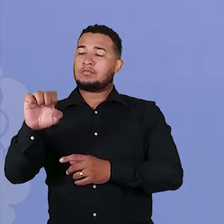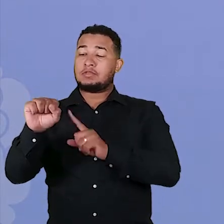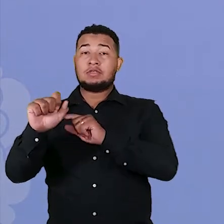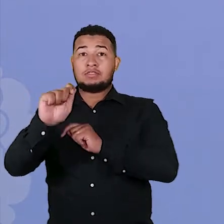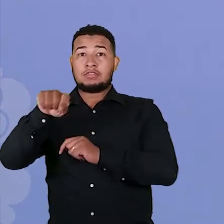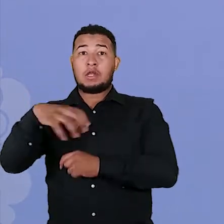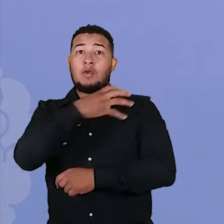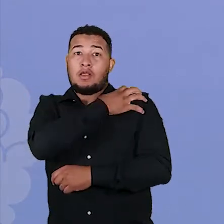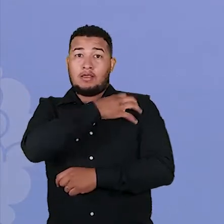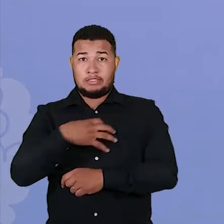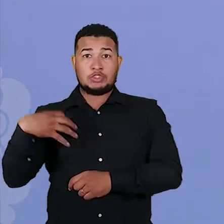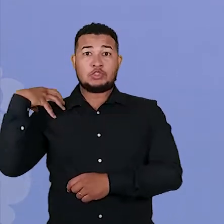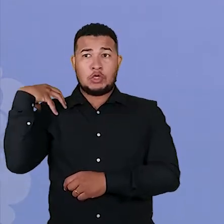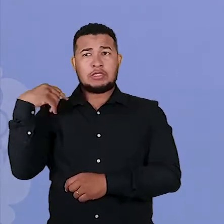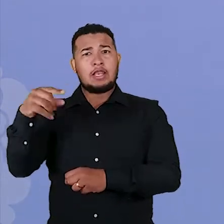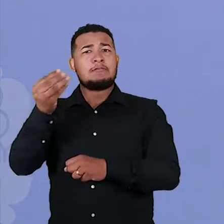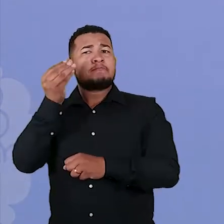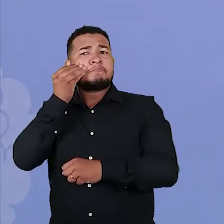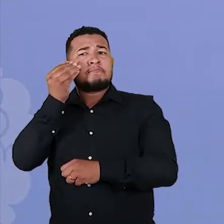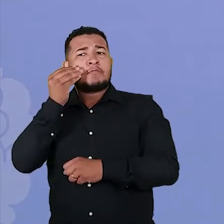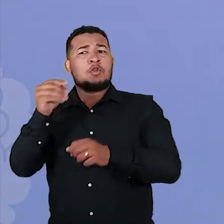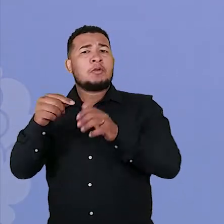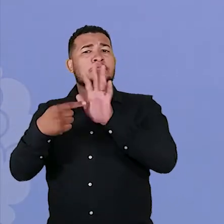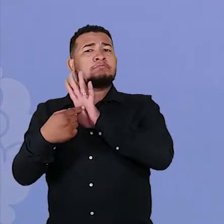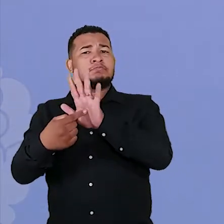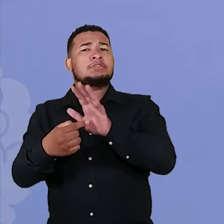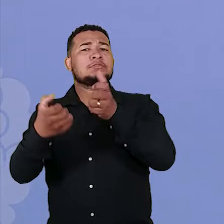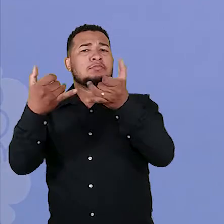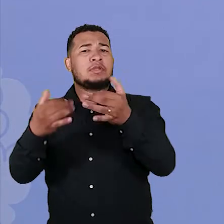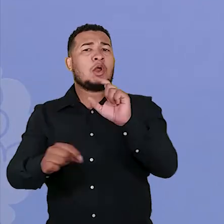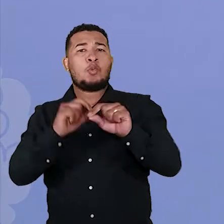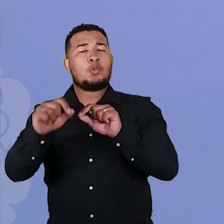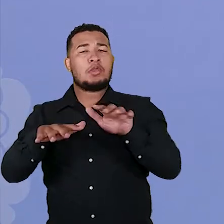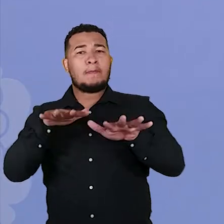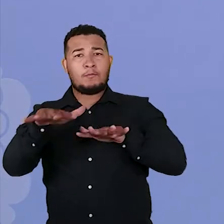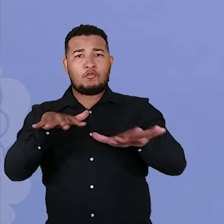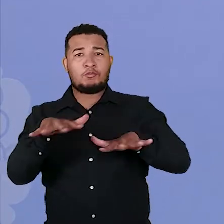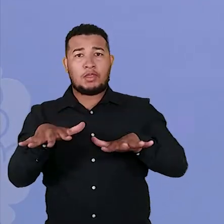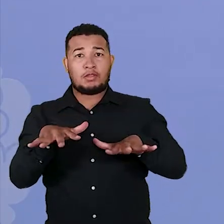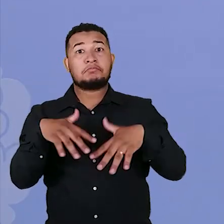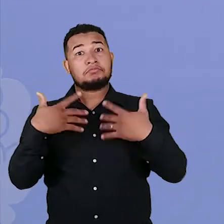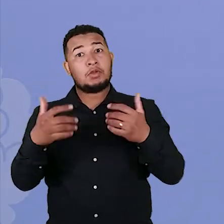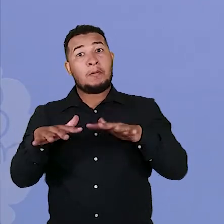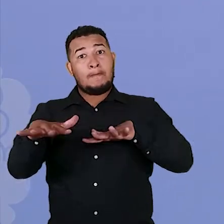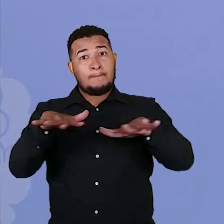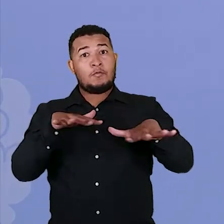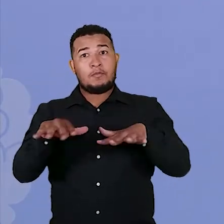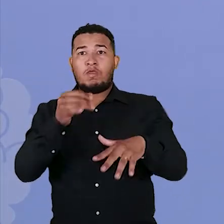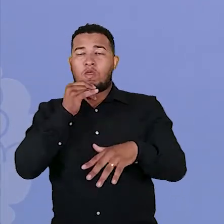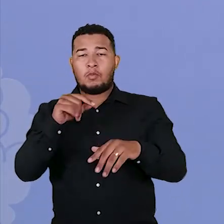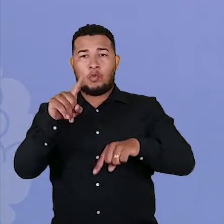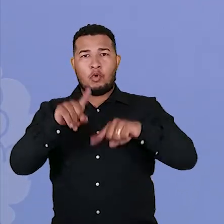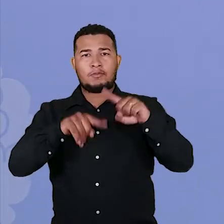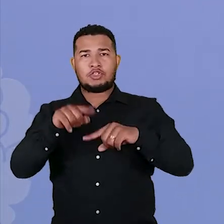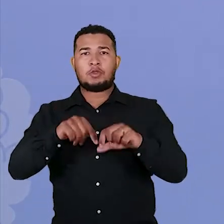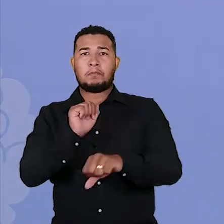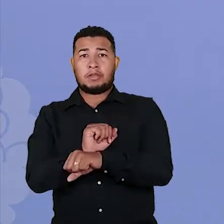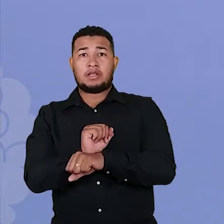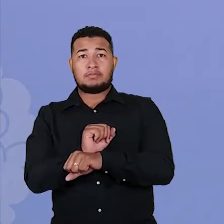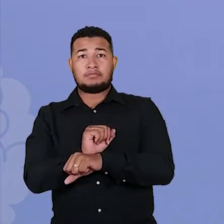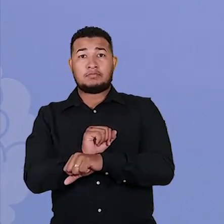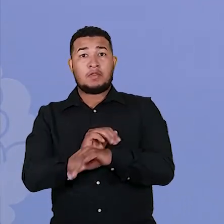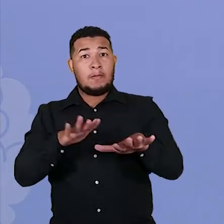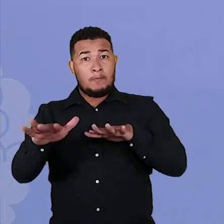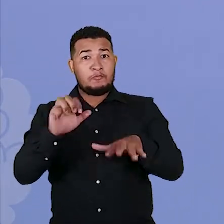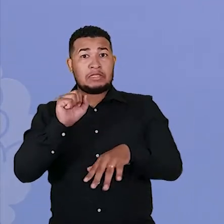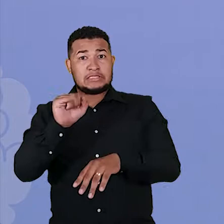Aristóteles, ele tentou definir o que era movimento. E ele falou que era o seguinte, um objeto parado, né, ele só